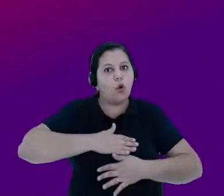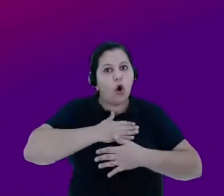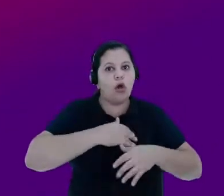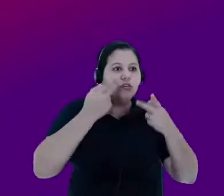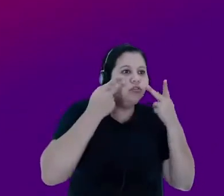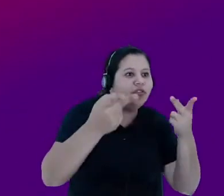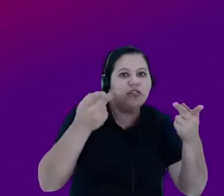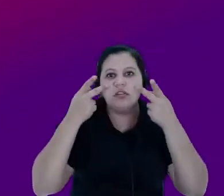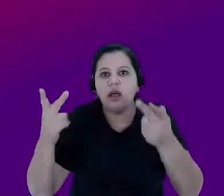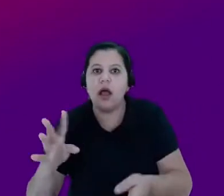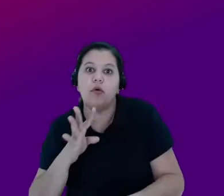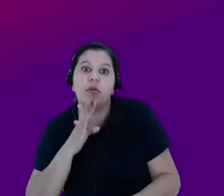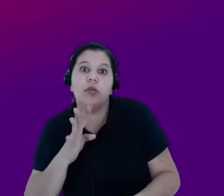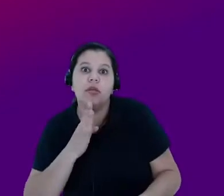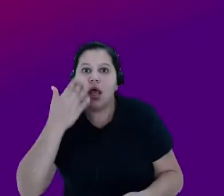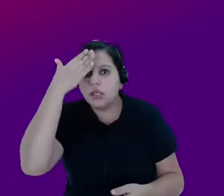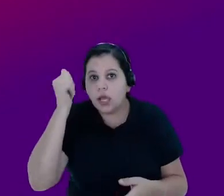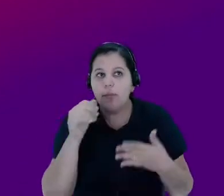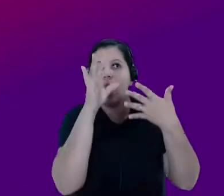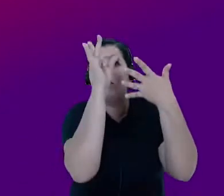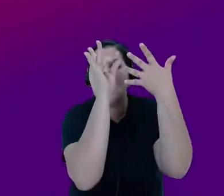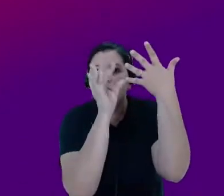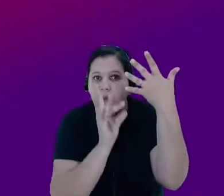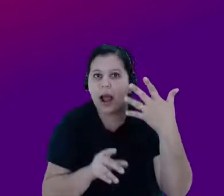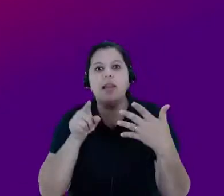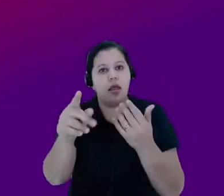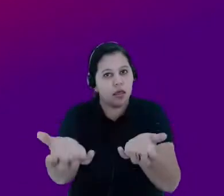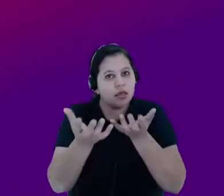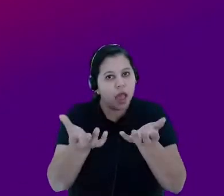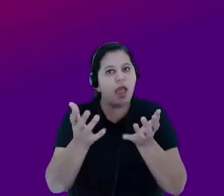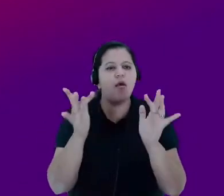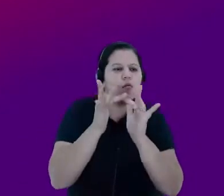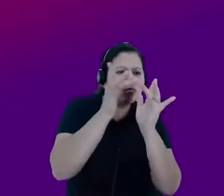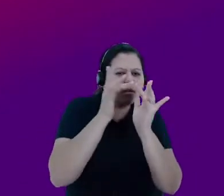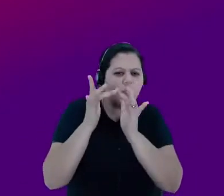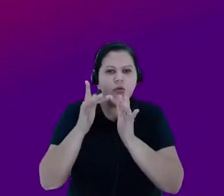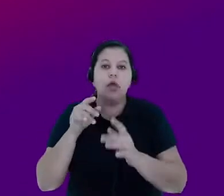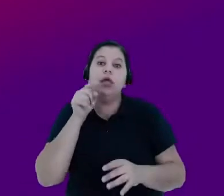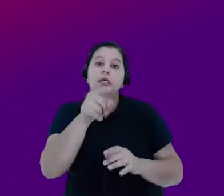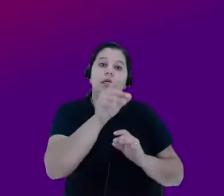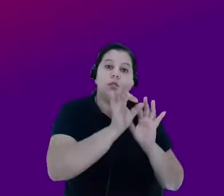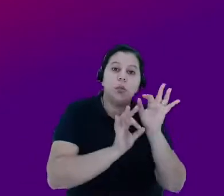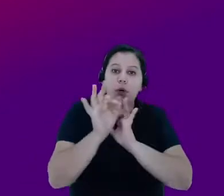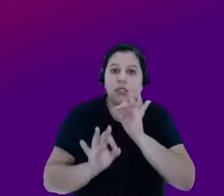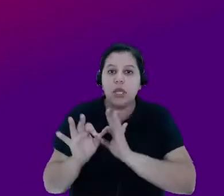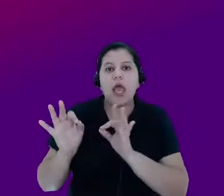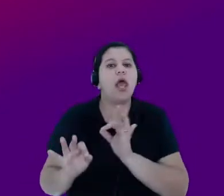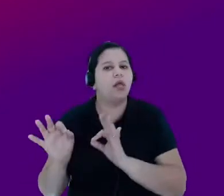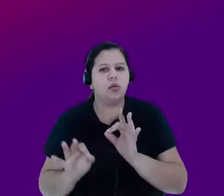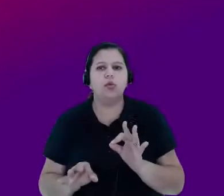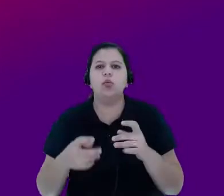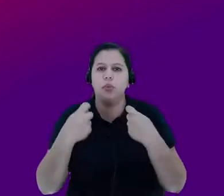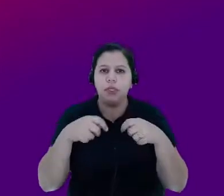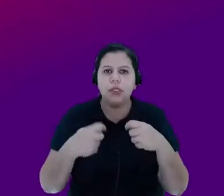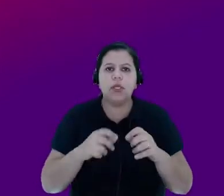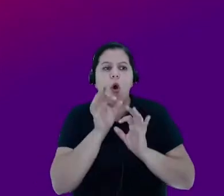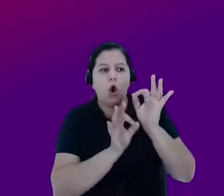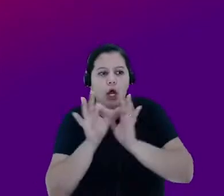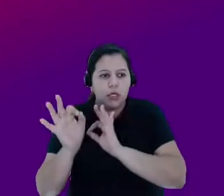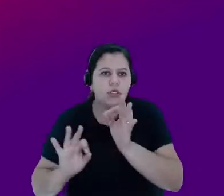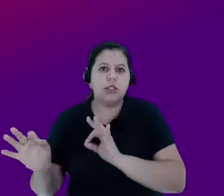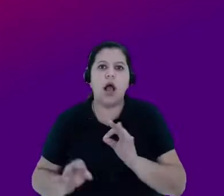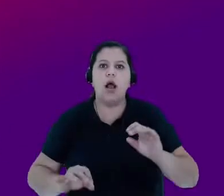que acontece. E esse processo de comunicação precisa ser organizado, porque tem muitas plataformas fragmentadas, né?